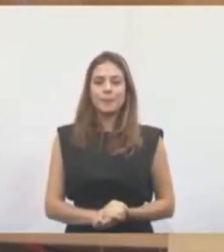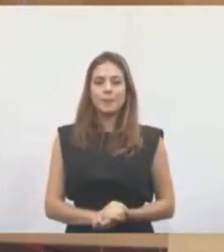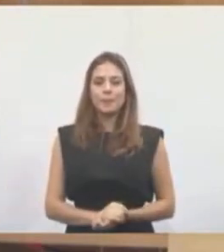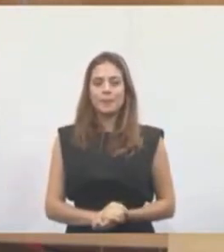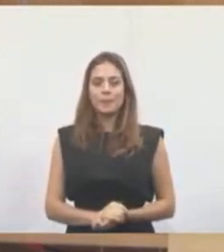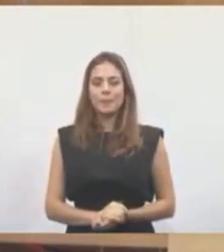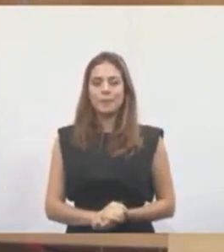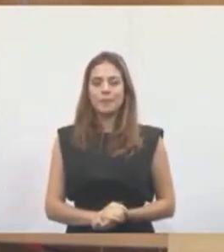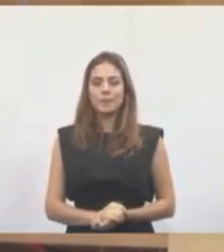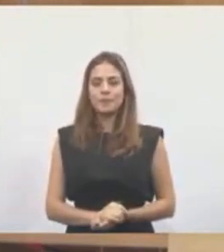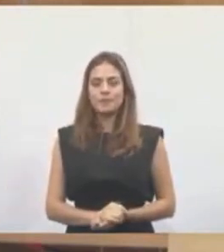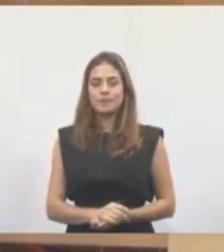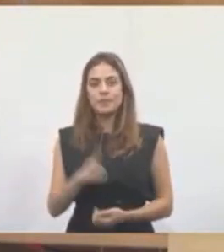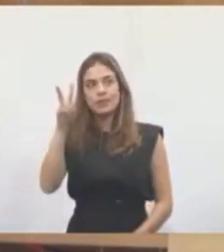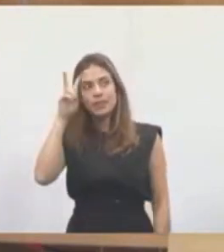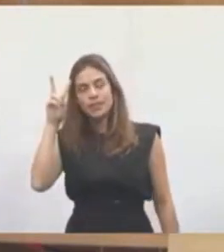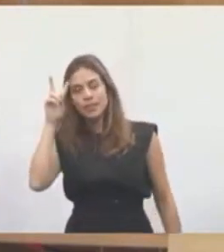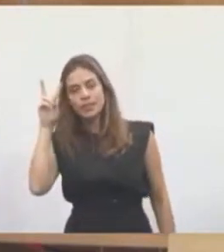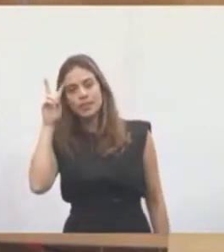lembro que